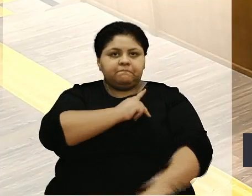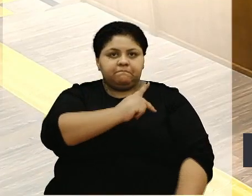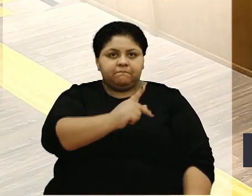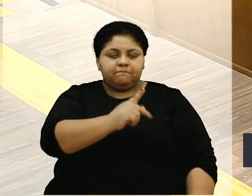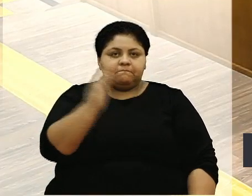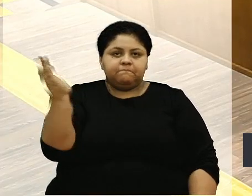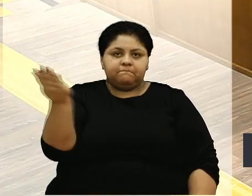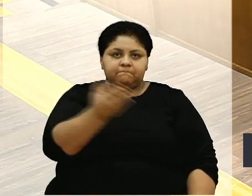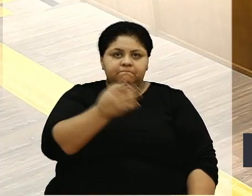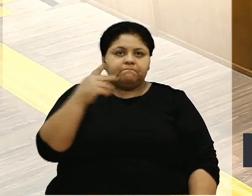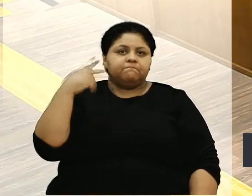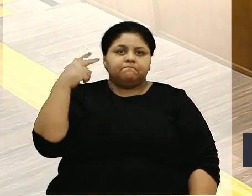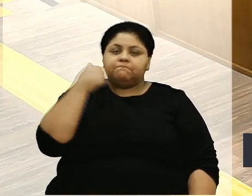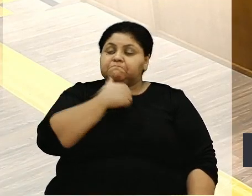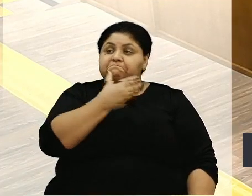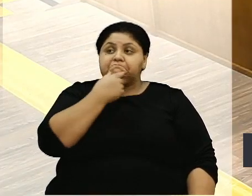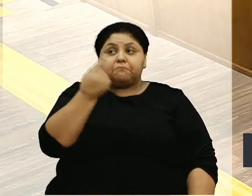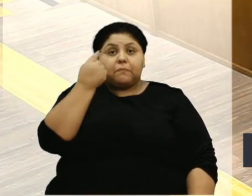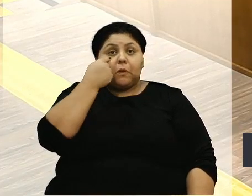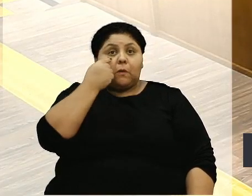Presidente, senhoras e senhores vereadores, olha,